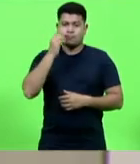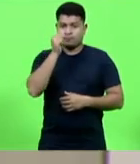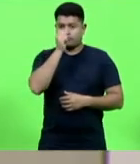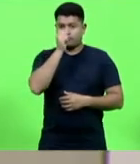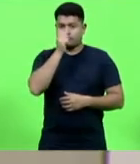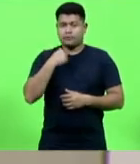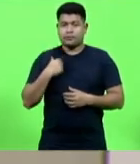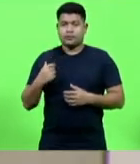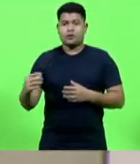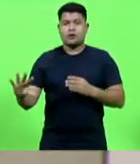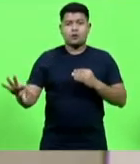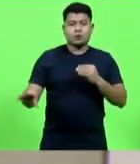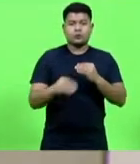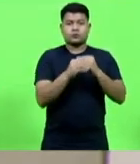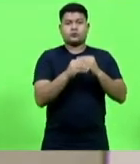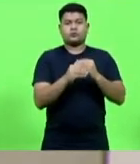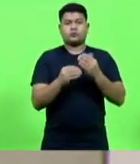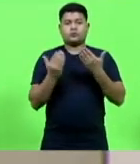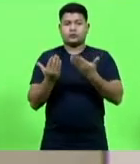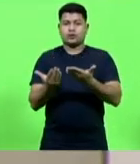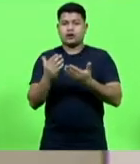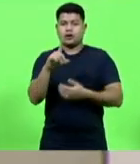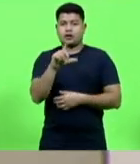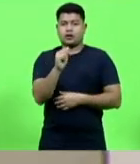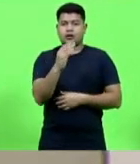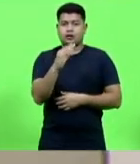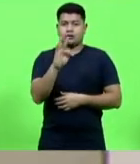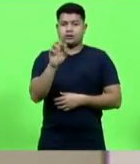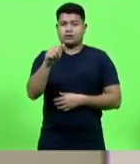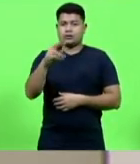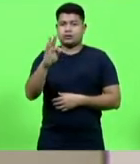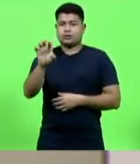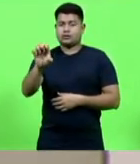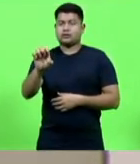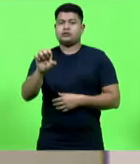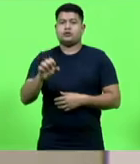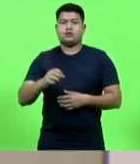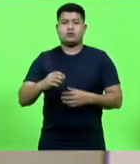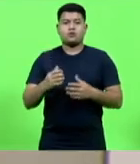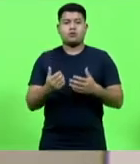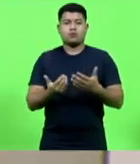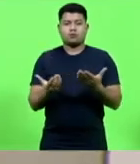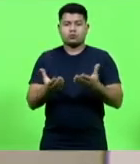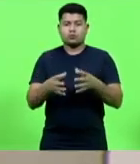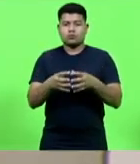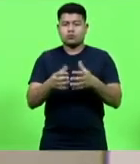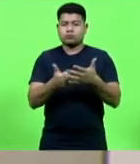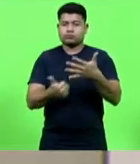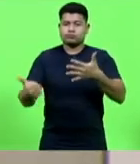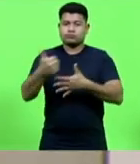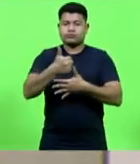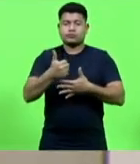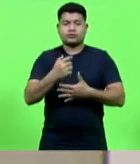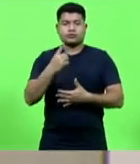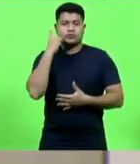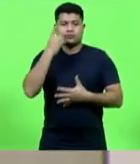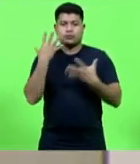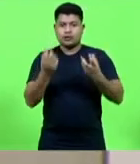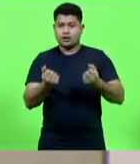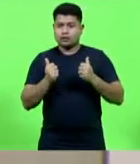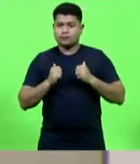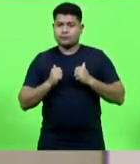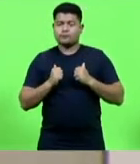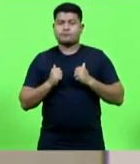as lactantes no grupo prioritário do grupo estadual de vacinação contra a Covid-19. Deputados que aprovam, permaneçam como se encontra.